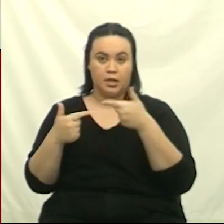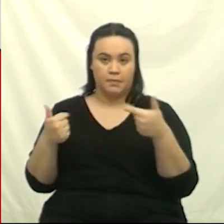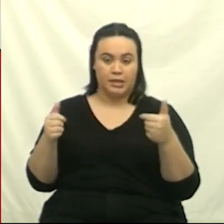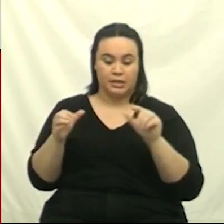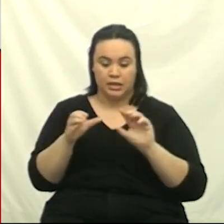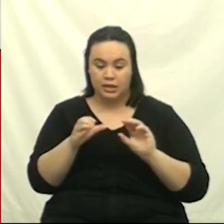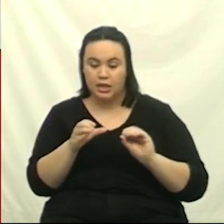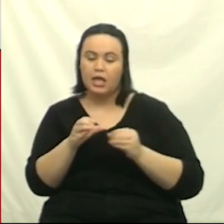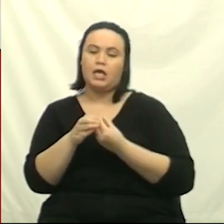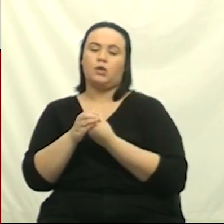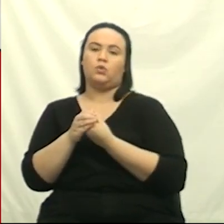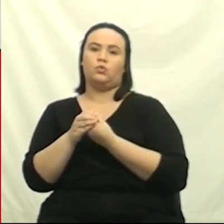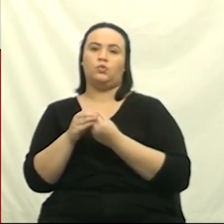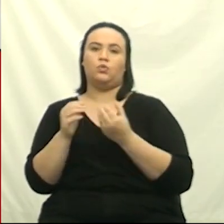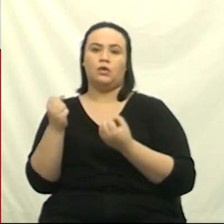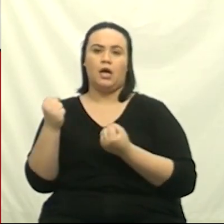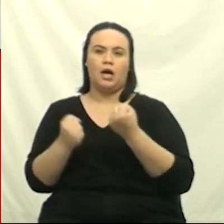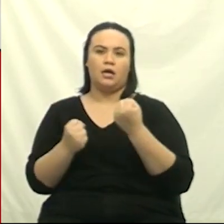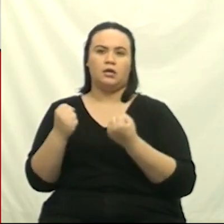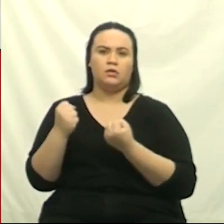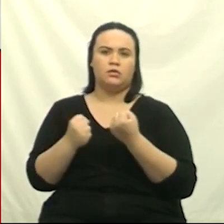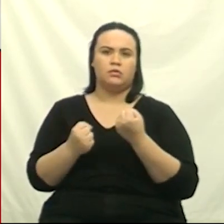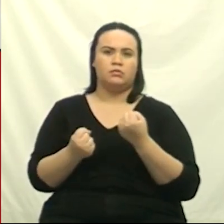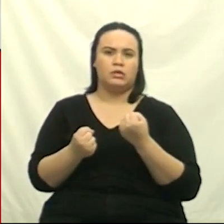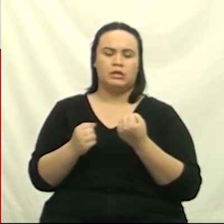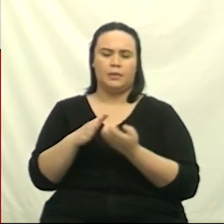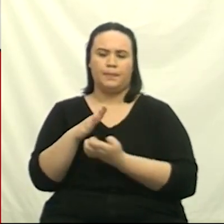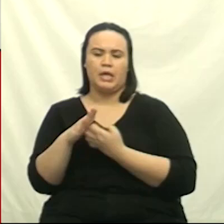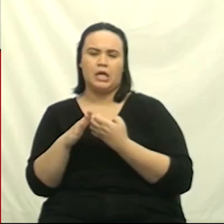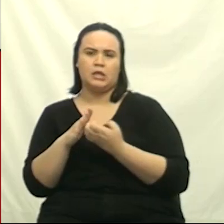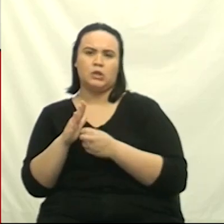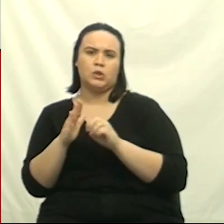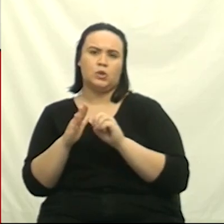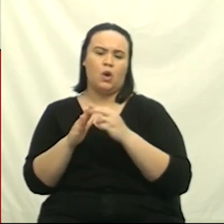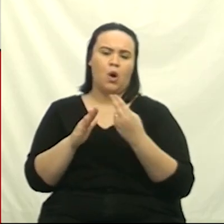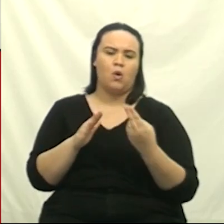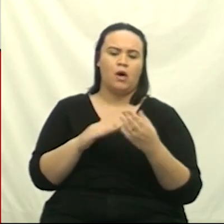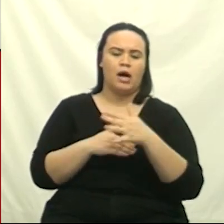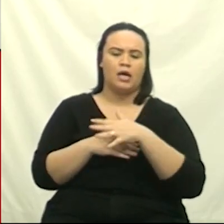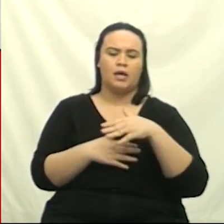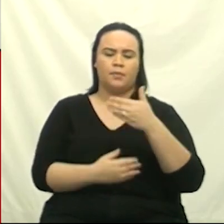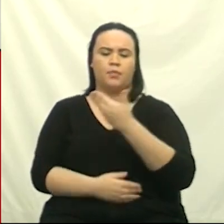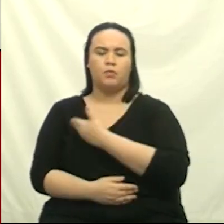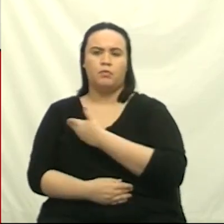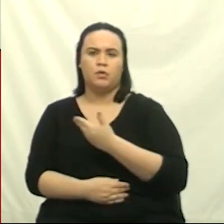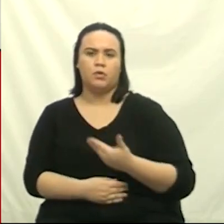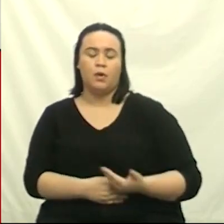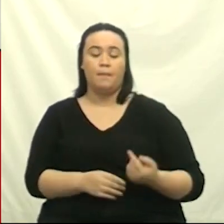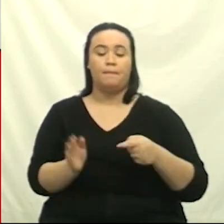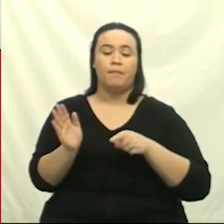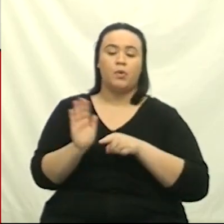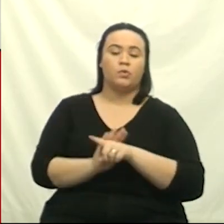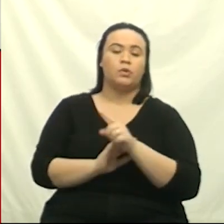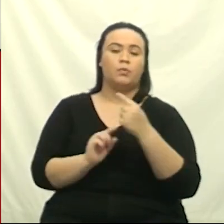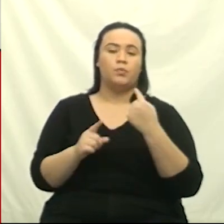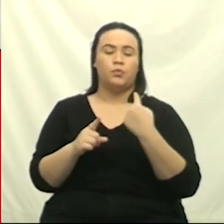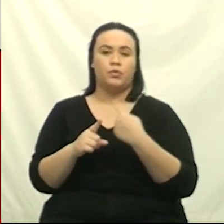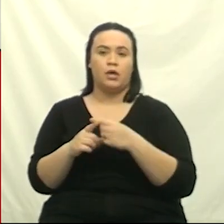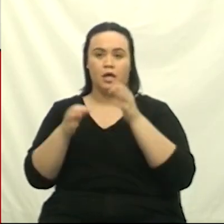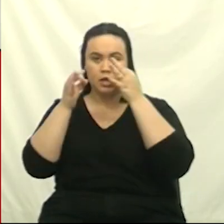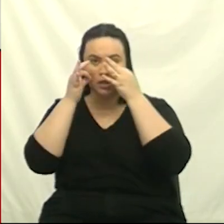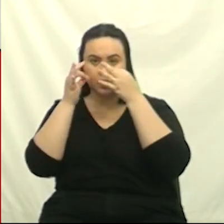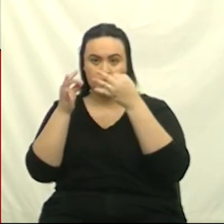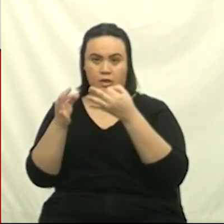transportes coletivos urbanos sem custo às empresas ou ao poder público tal questionamento se dê atenção